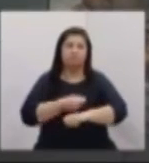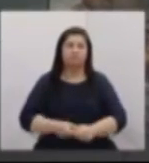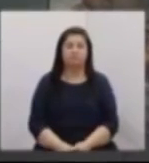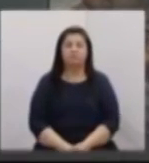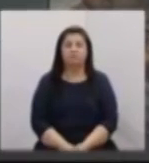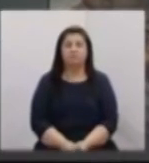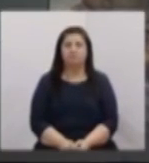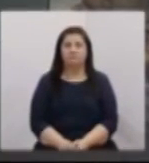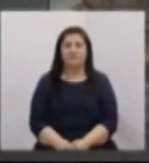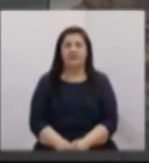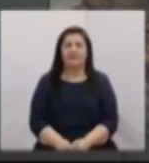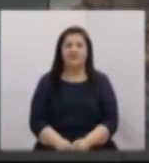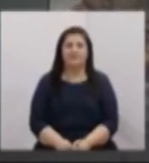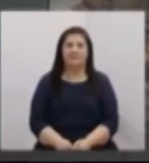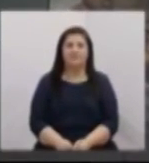então.